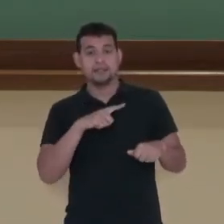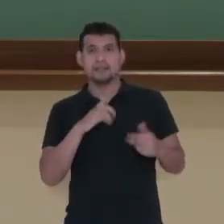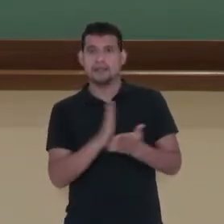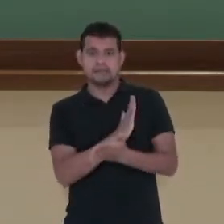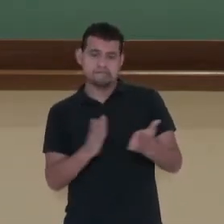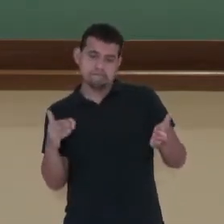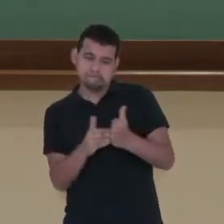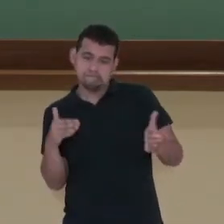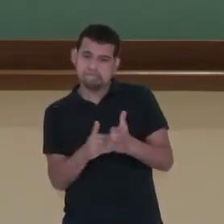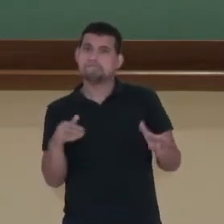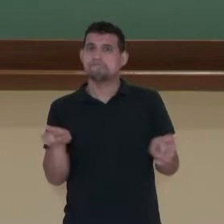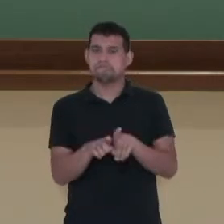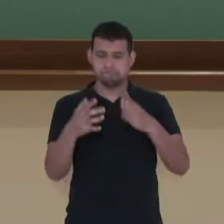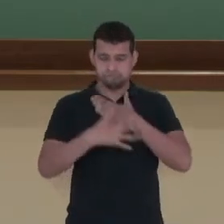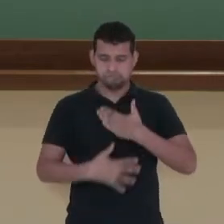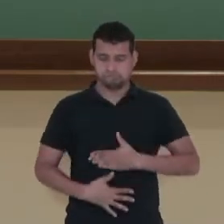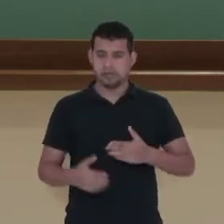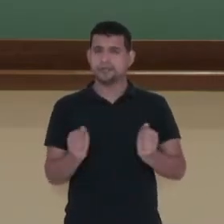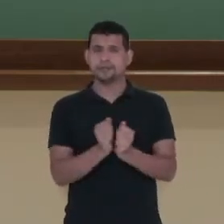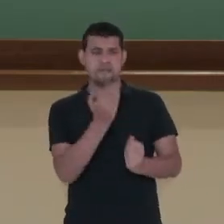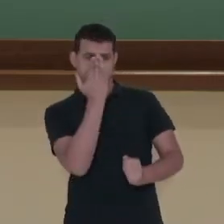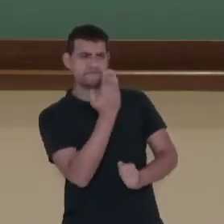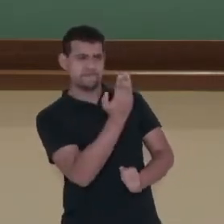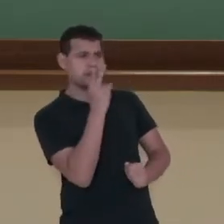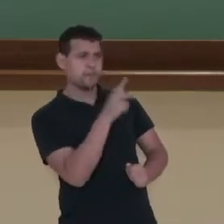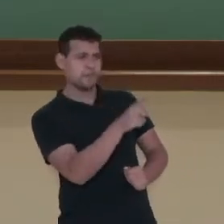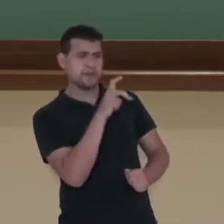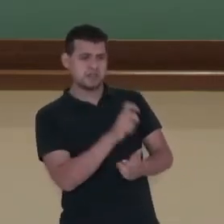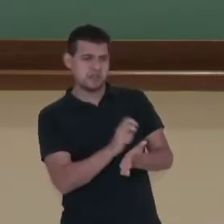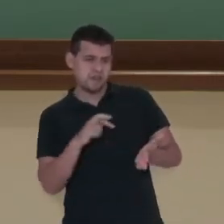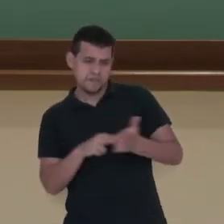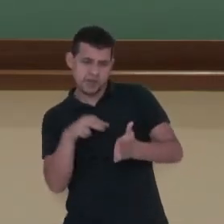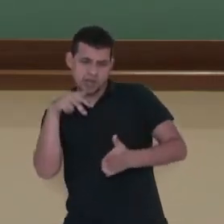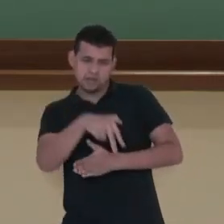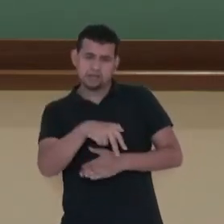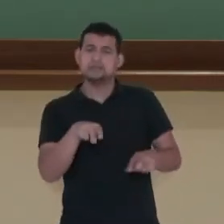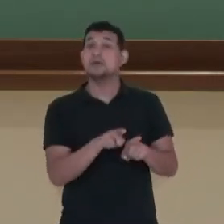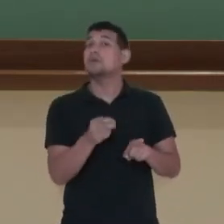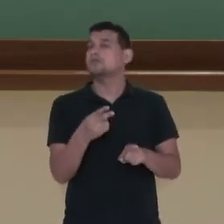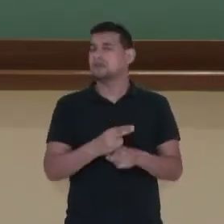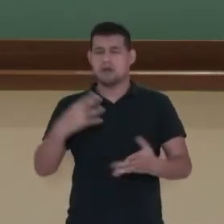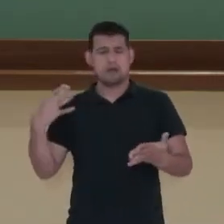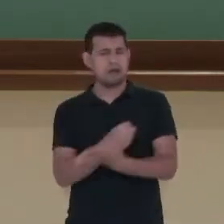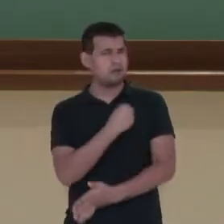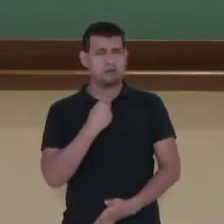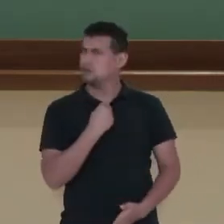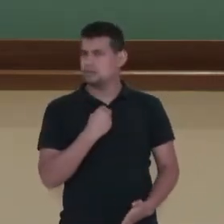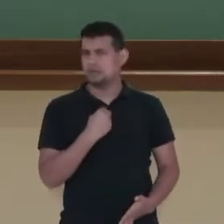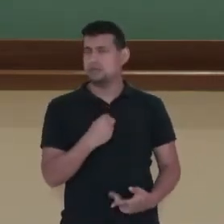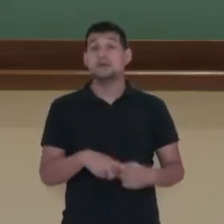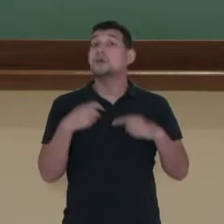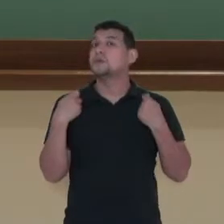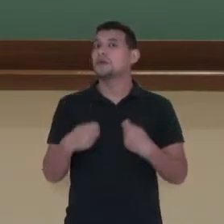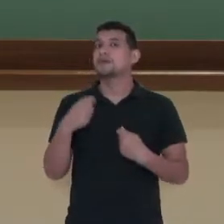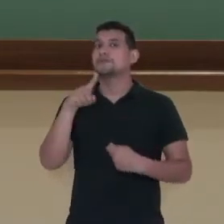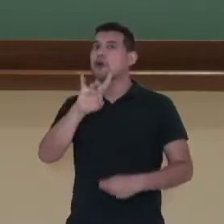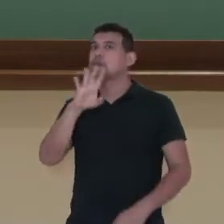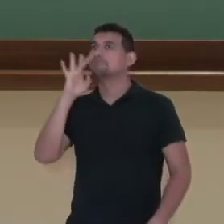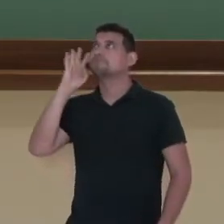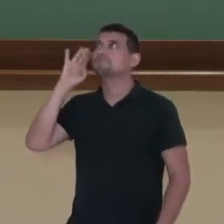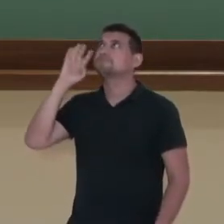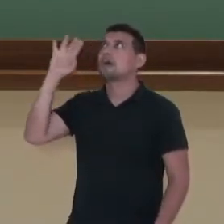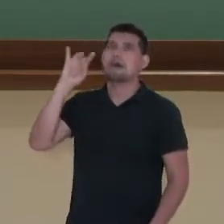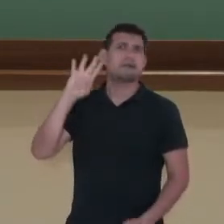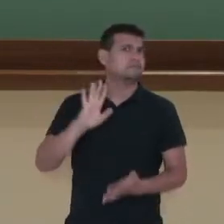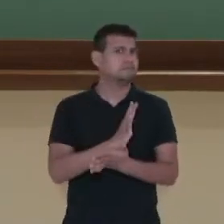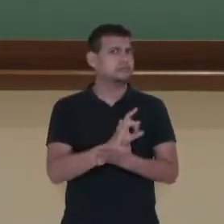obstáculo físico ali na sua frente para você transpor ele, para você superar. Você também pode imaginar